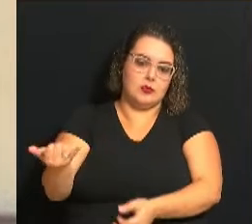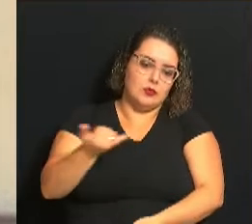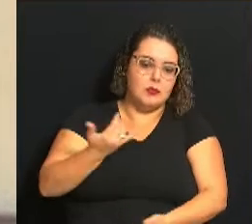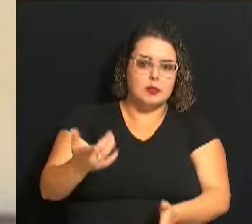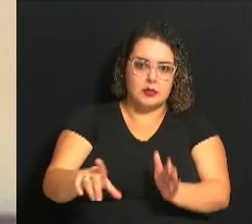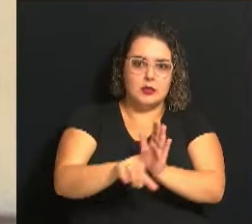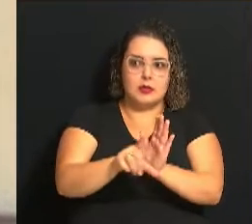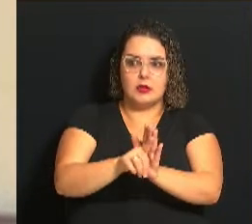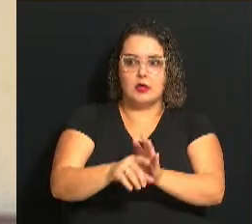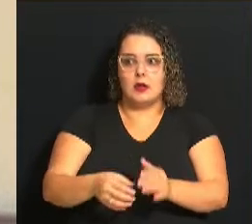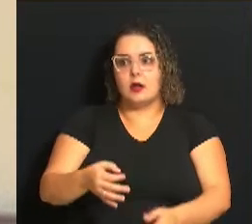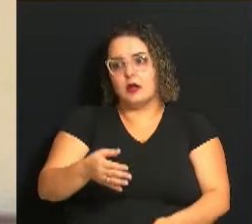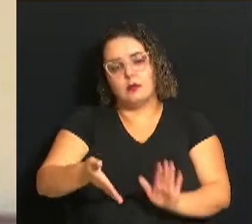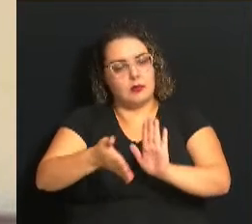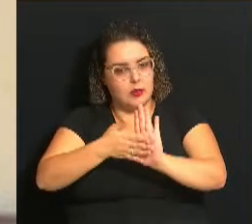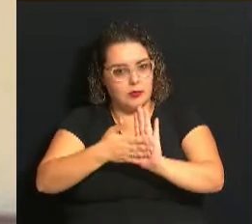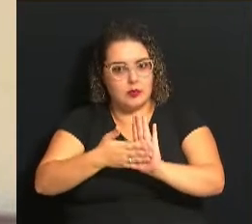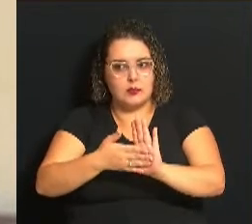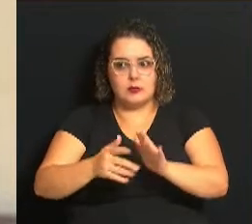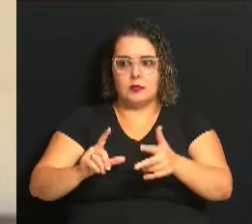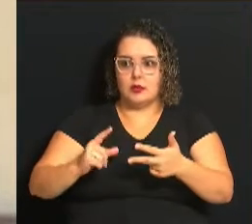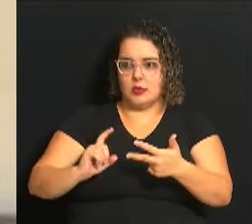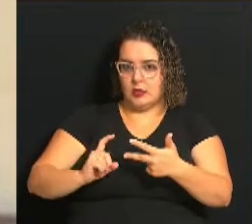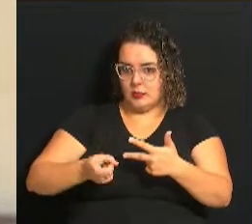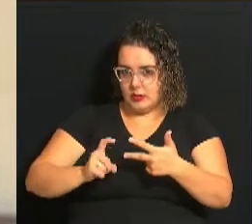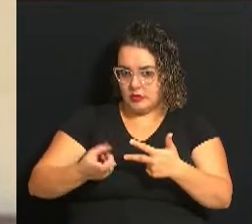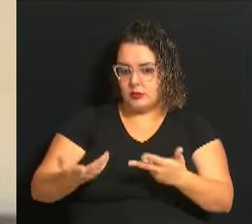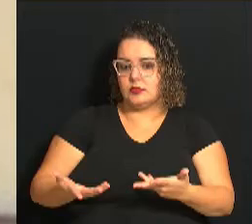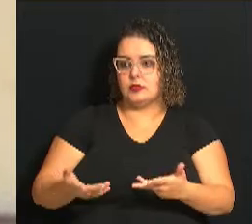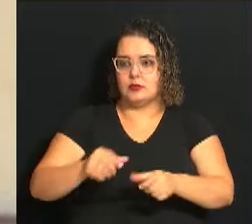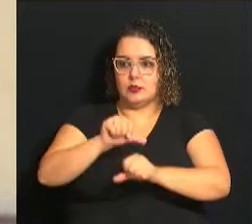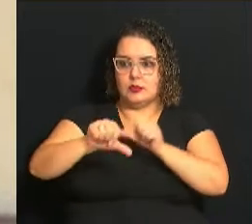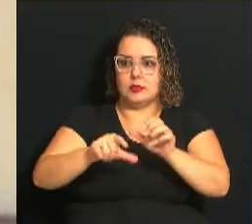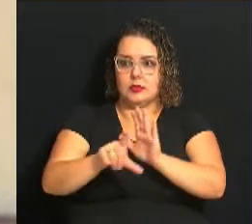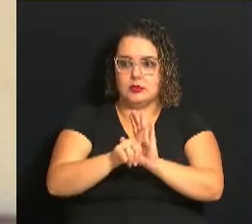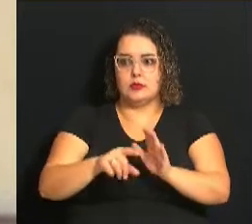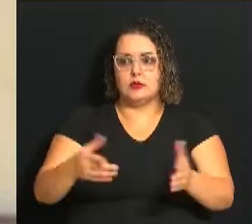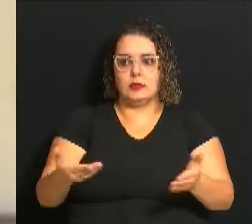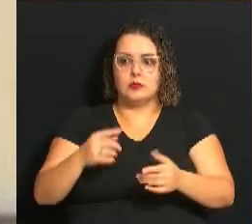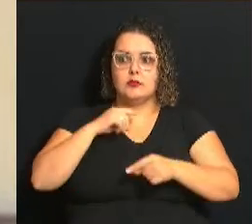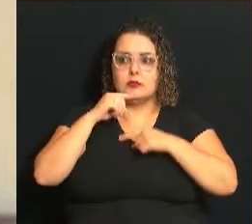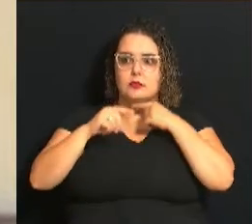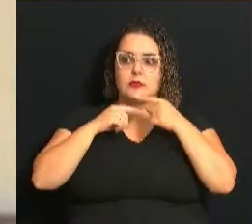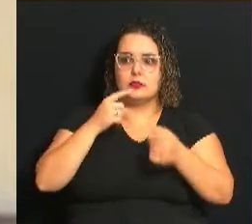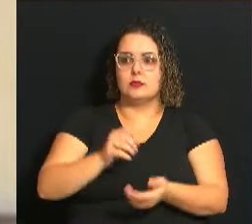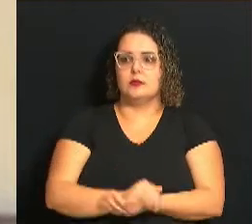no começo do ano. E hoje estamos aqui para esclarecer as dúvidas necessárias aí.